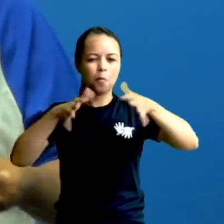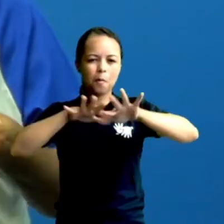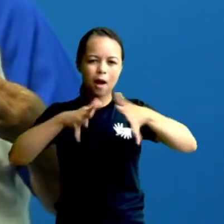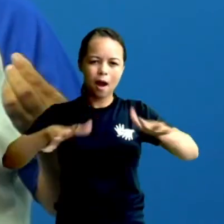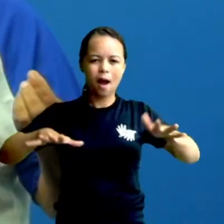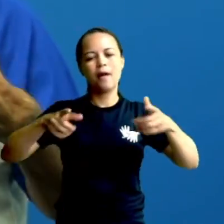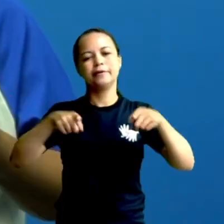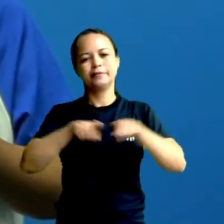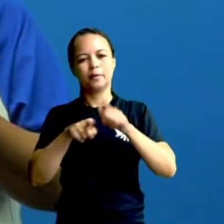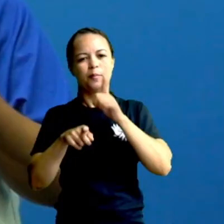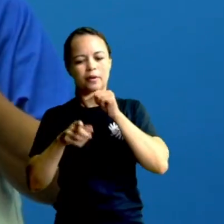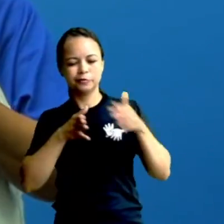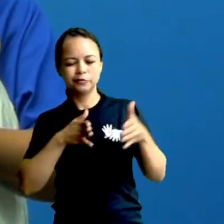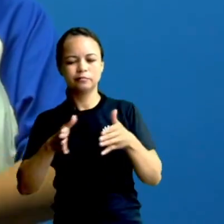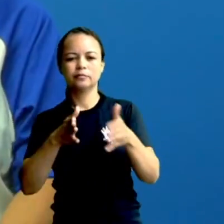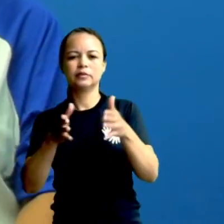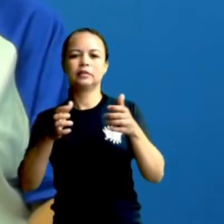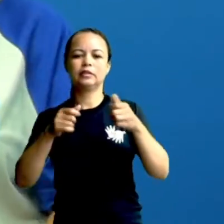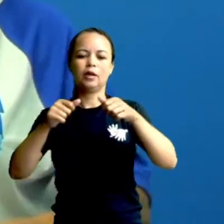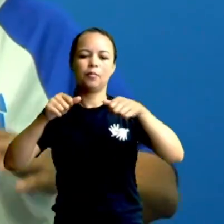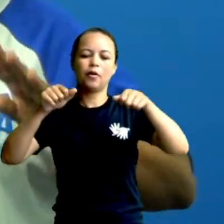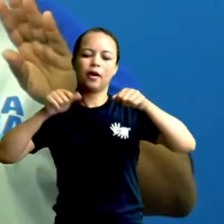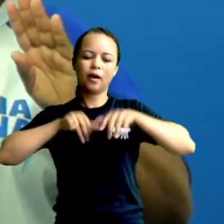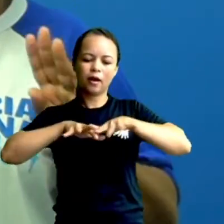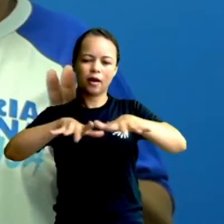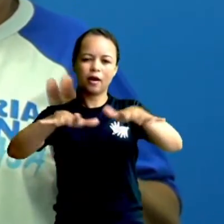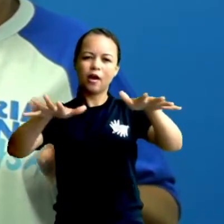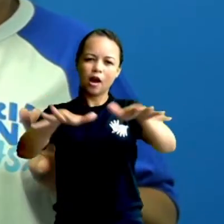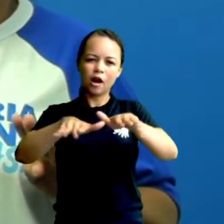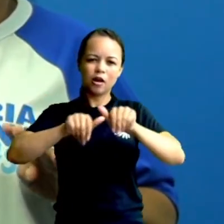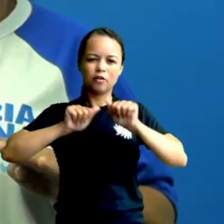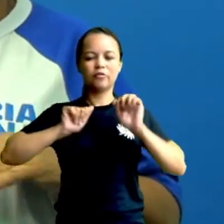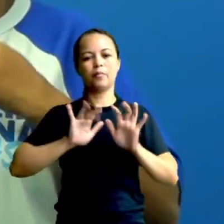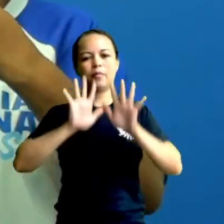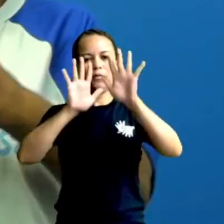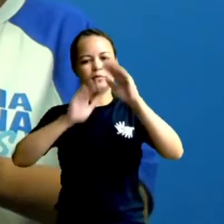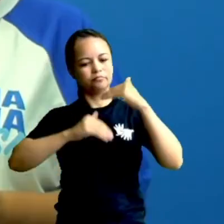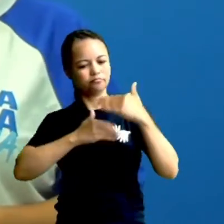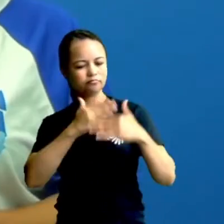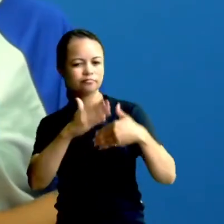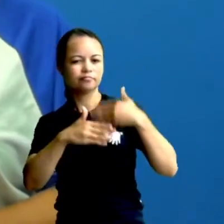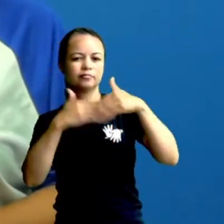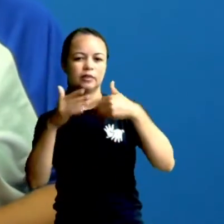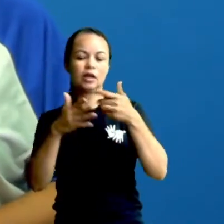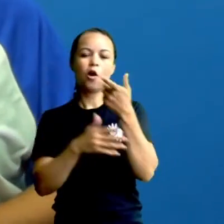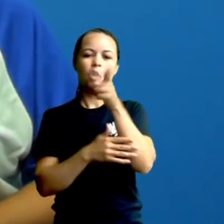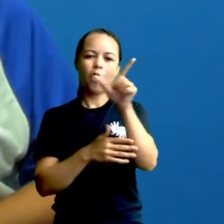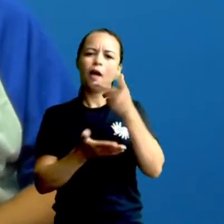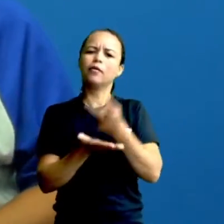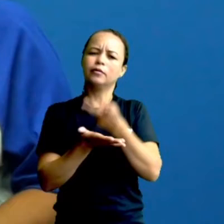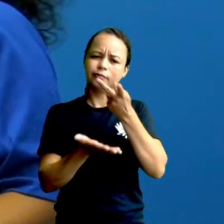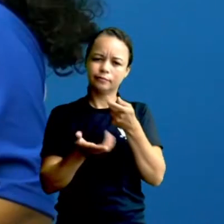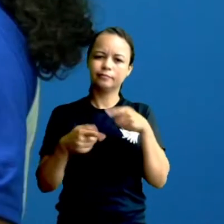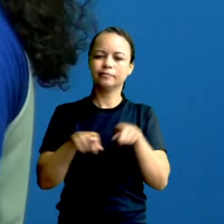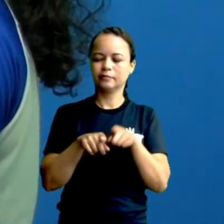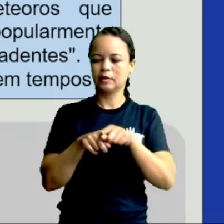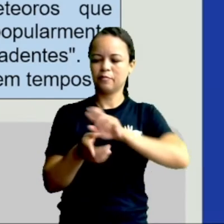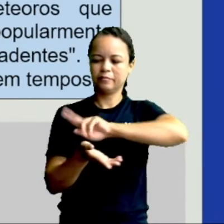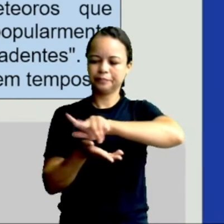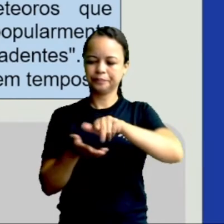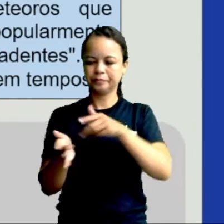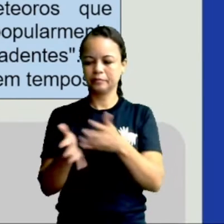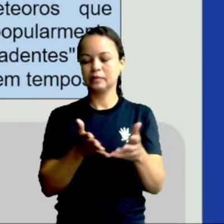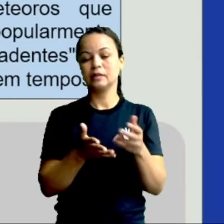rios, nos oceanos e aí depois ela evapora de novo. Então a mesma coisa acontece com outros fenômenos. E aí nós vamos ver que